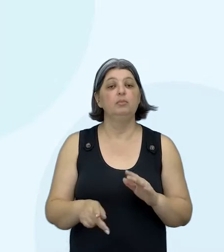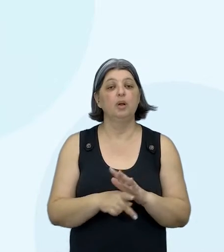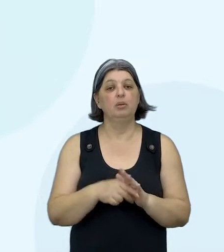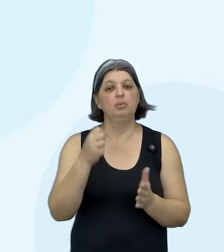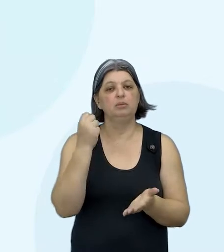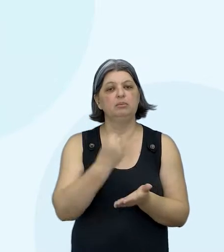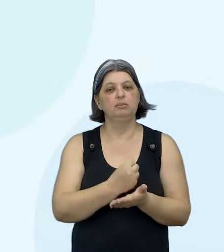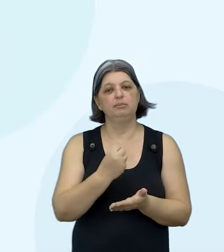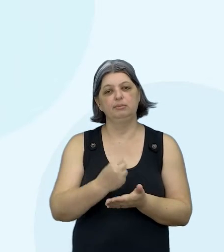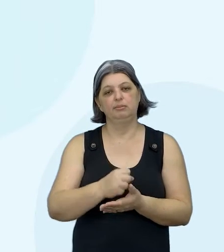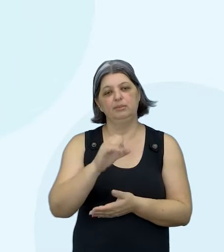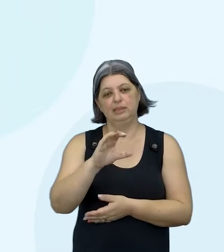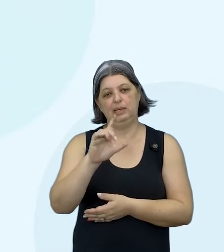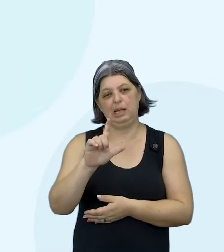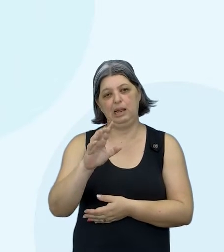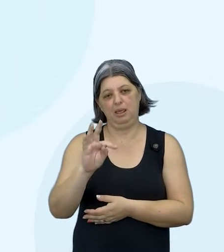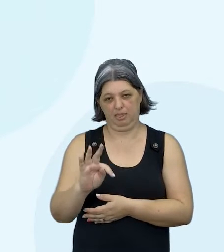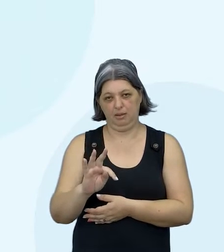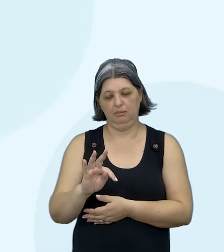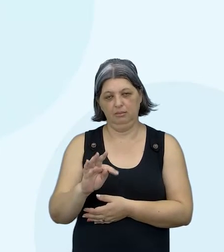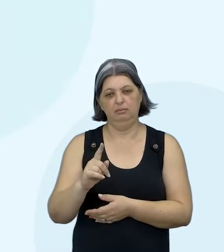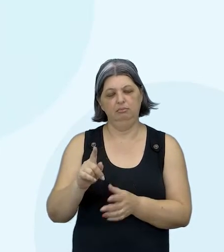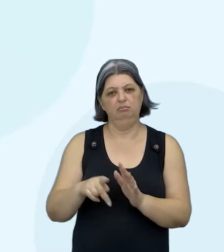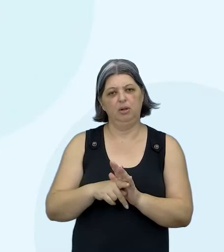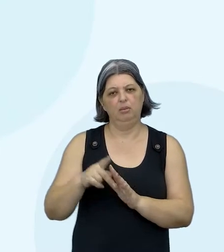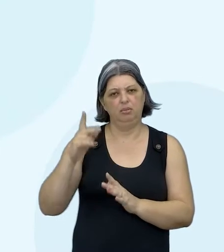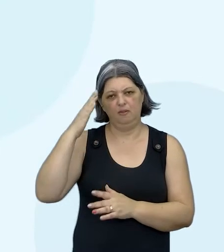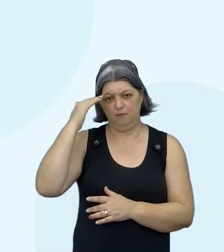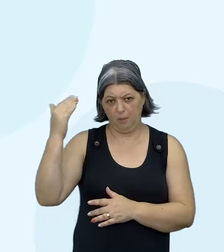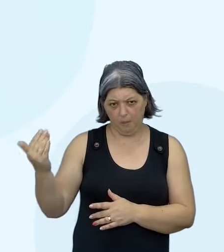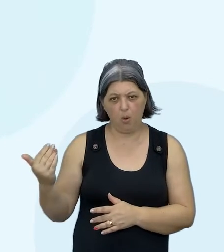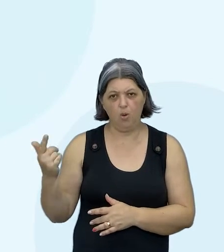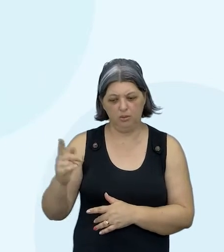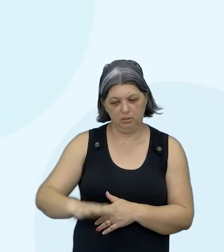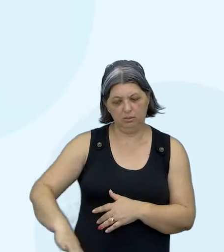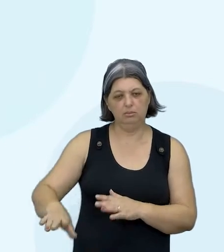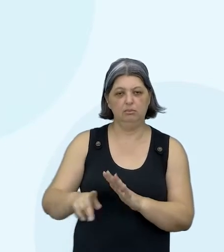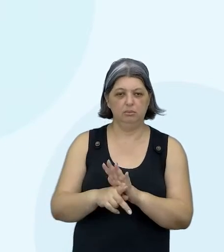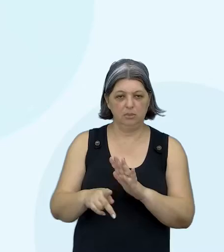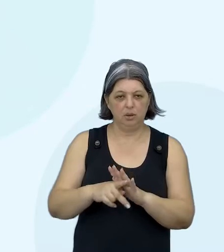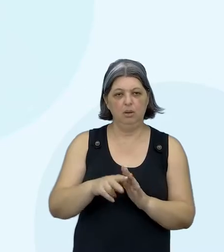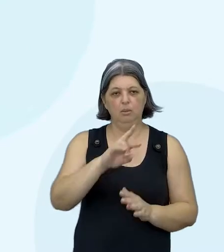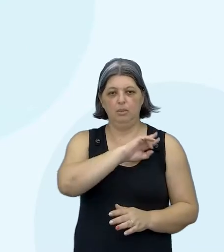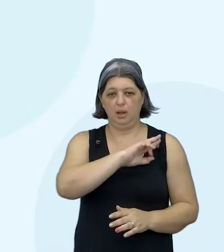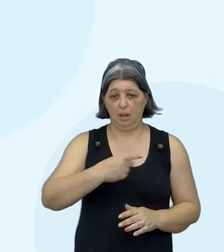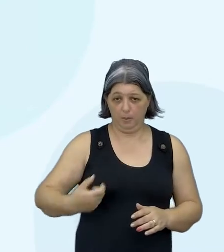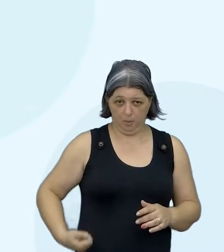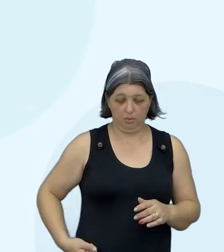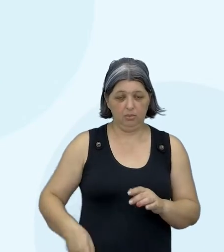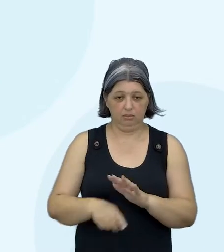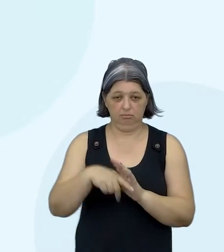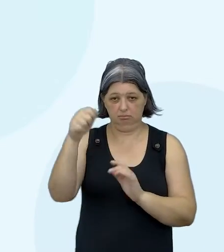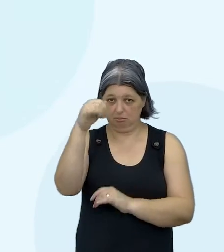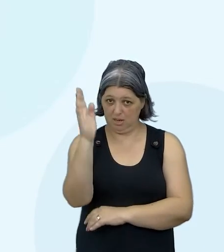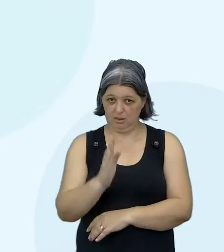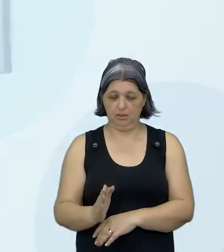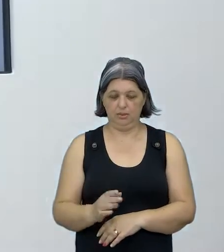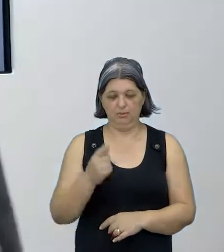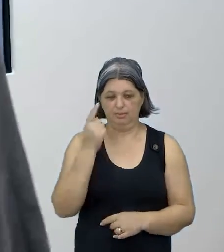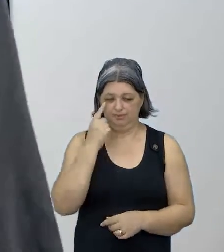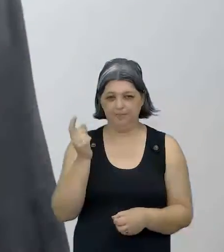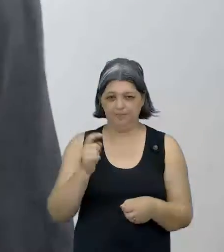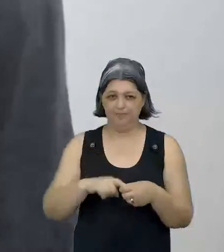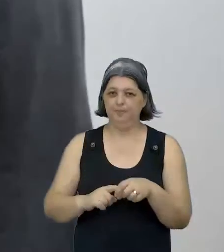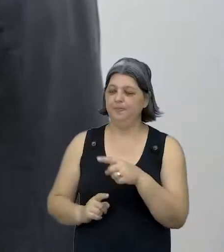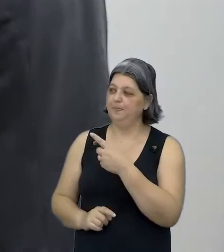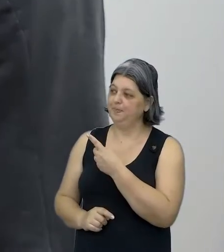ficou clássica em boa parte da história econômica republicana do Brasil. Quer ver? Dá uma olhadinha, volta pro